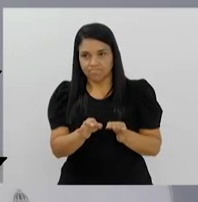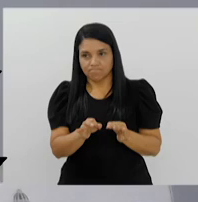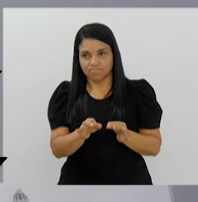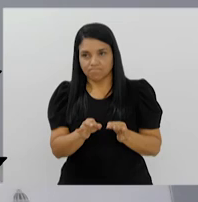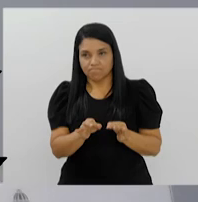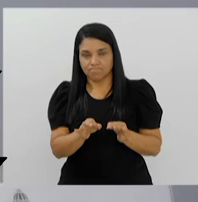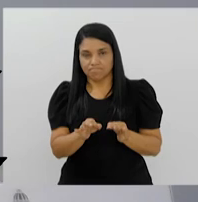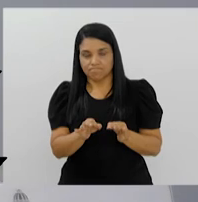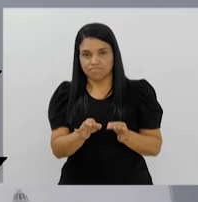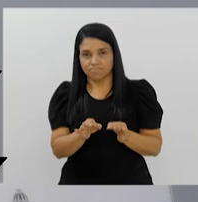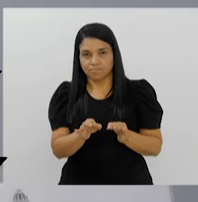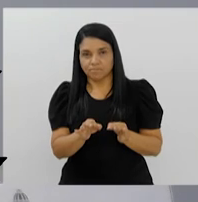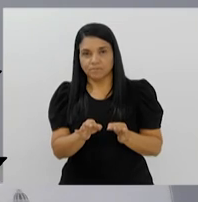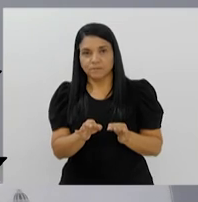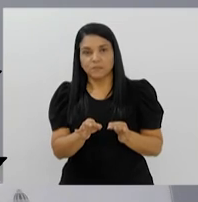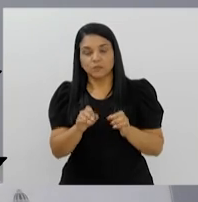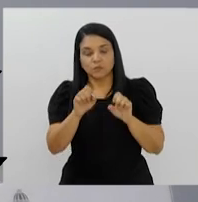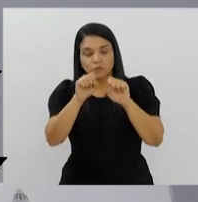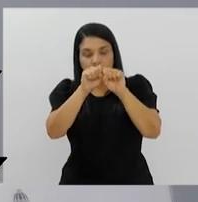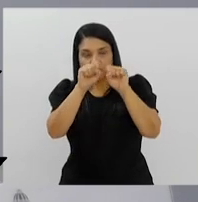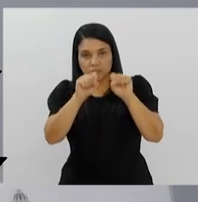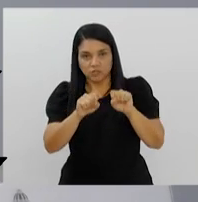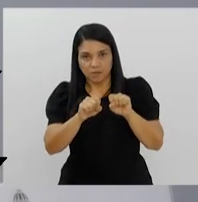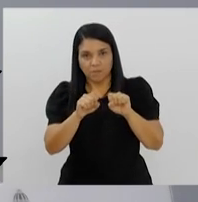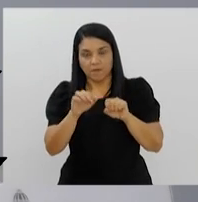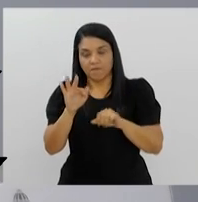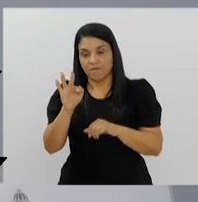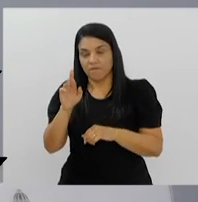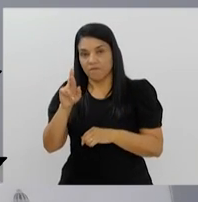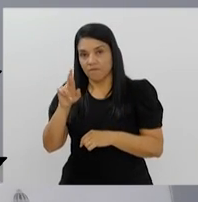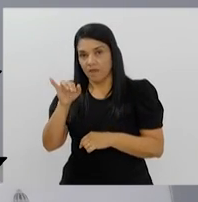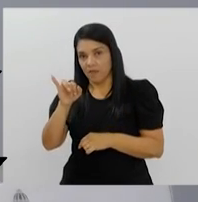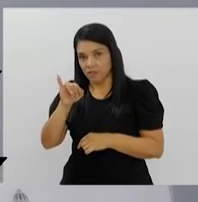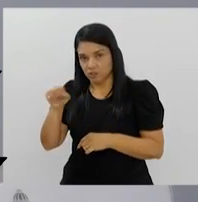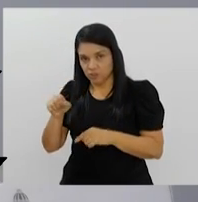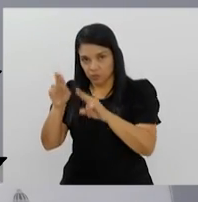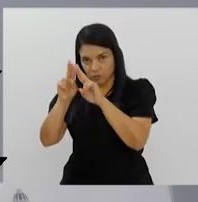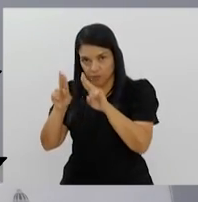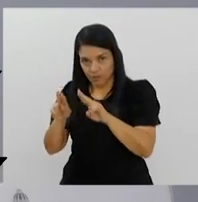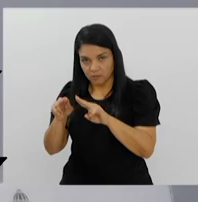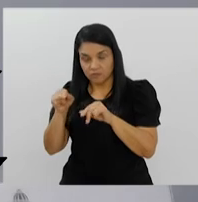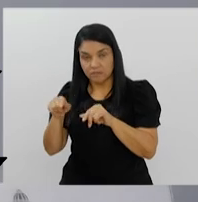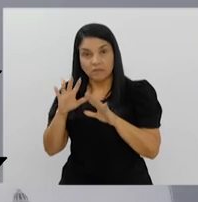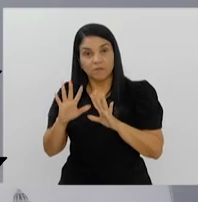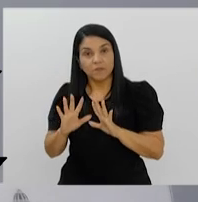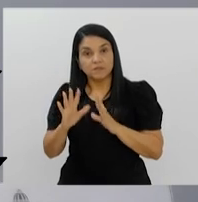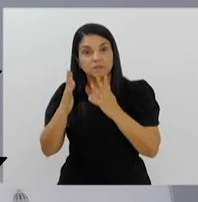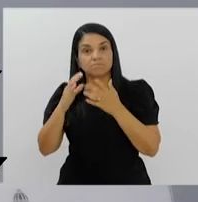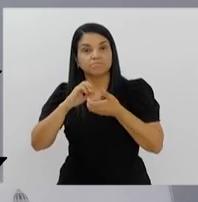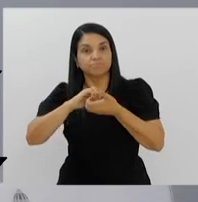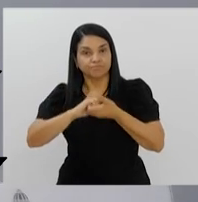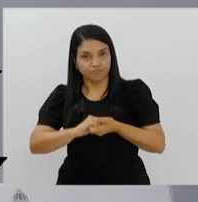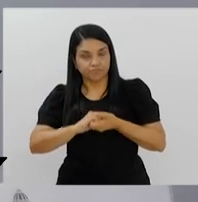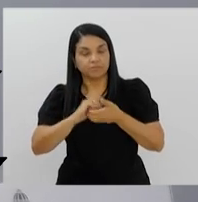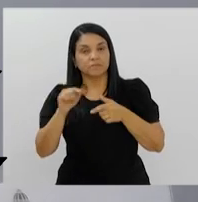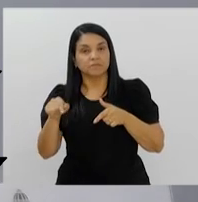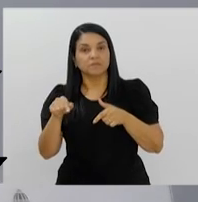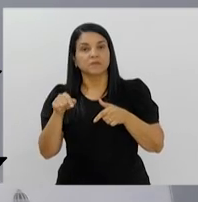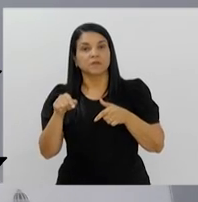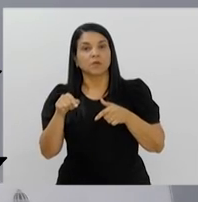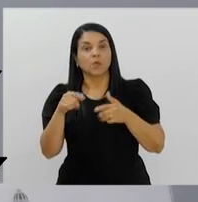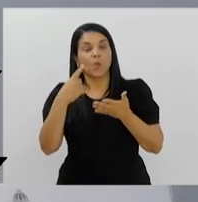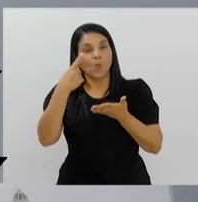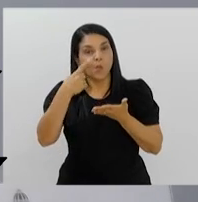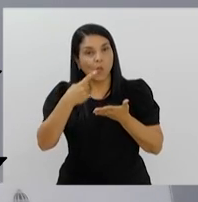corretamente na no sistema da Unimed tá e houve uma celebração inclusive de um